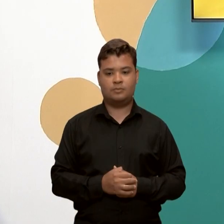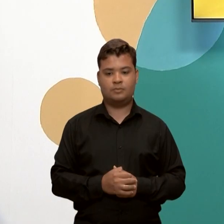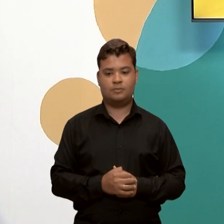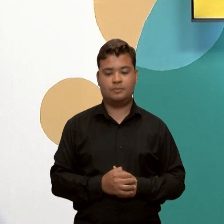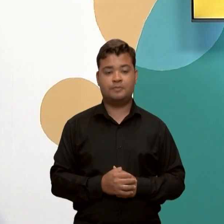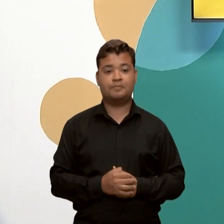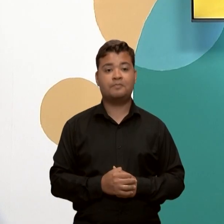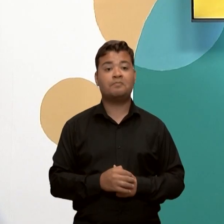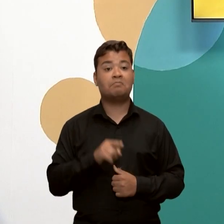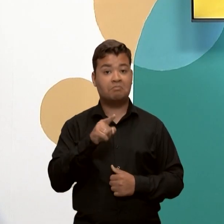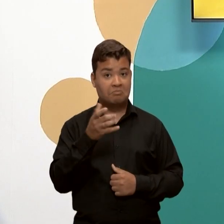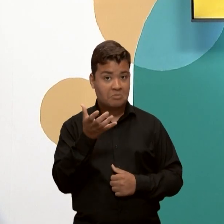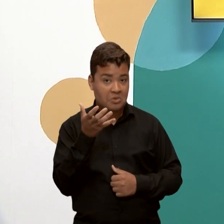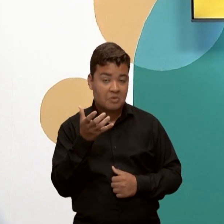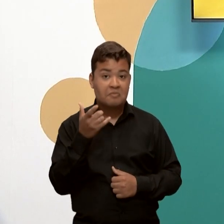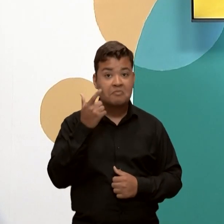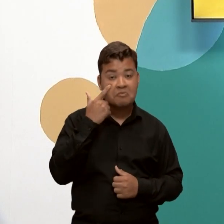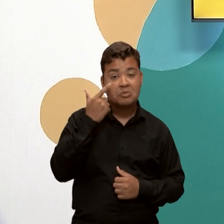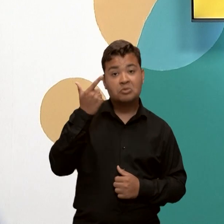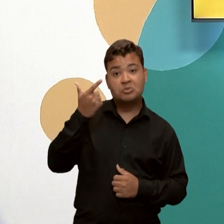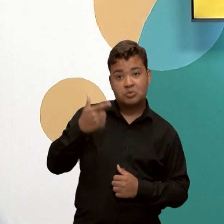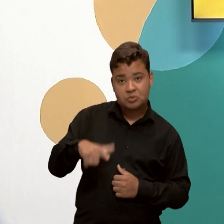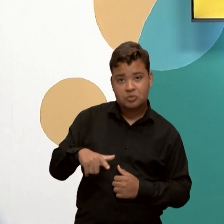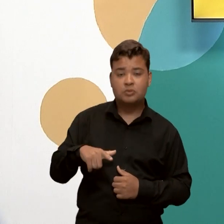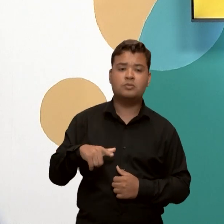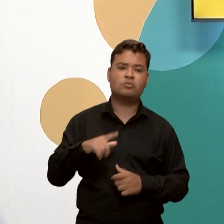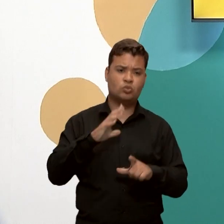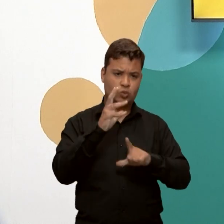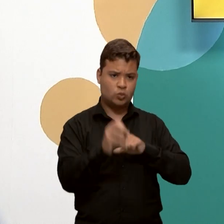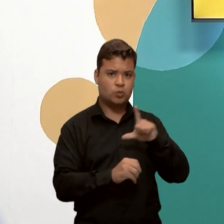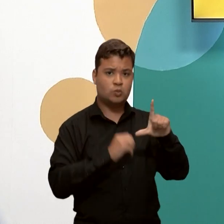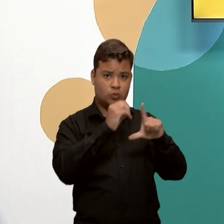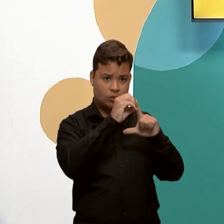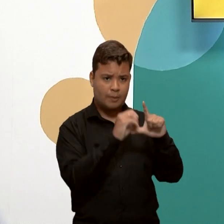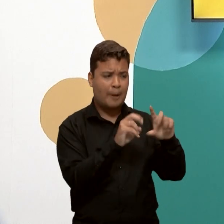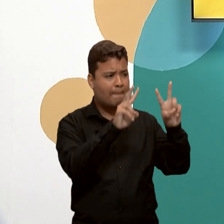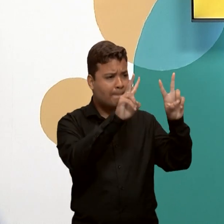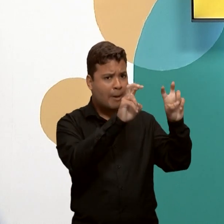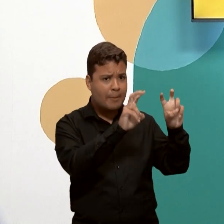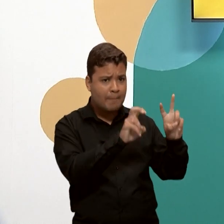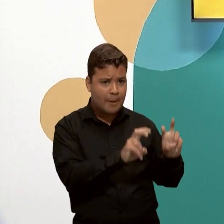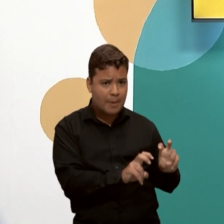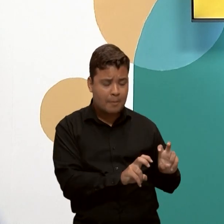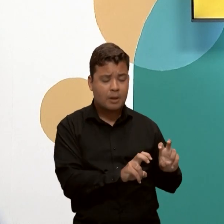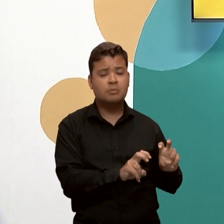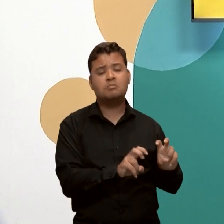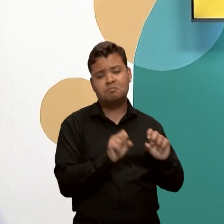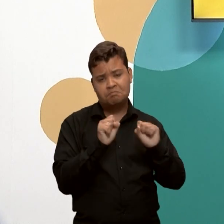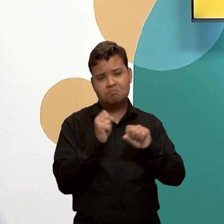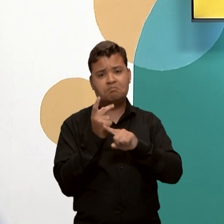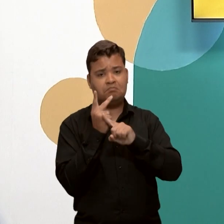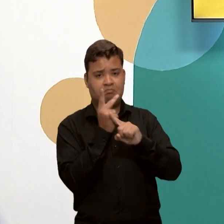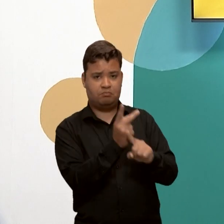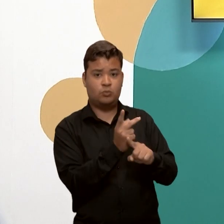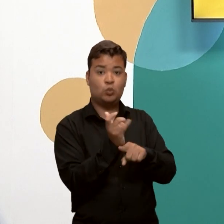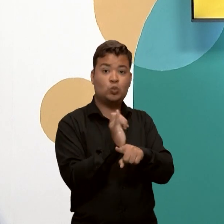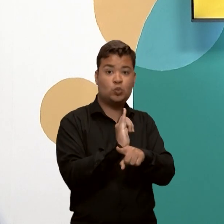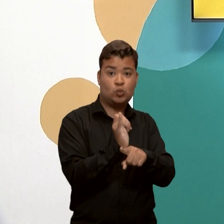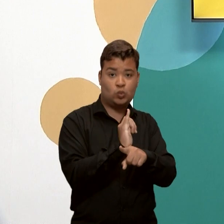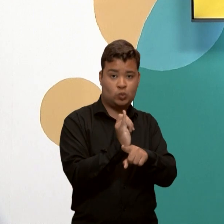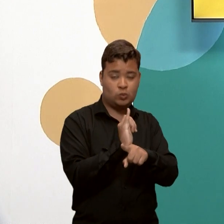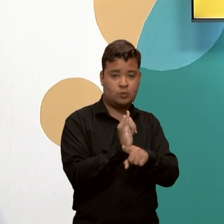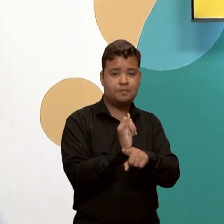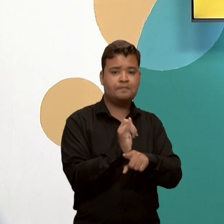E se você quiser ver ou rever qualquer episódio do Mundo UFG, é só procurar nosso canal no